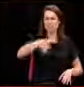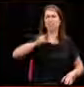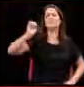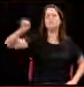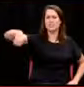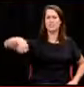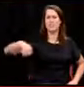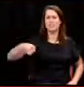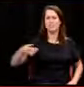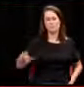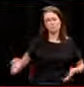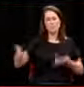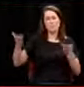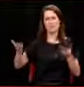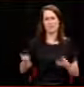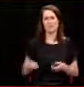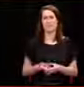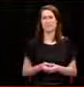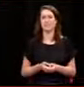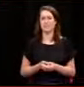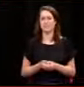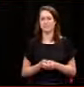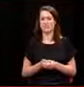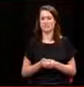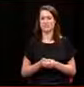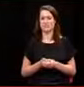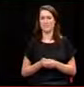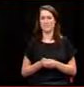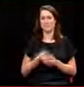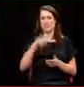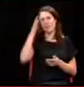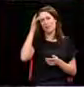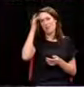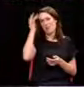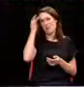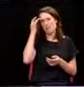para a frente com esta forma de comunicação. Seria mais fácil não apostar?